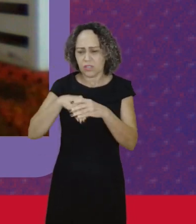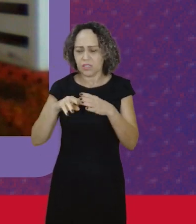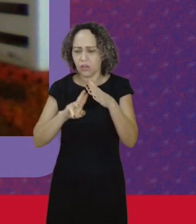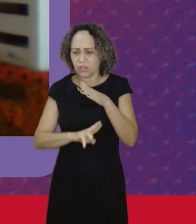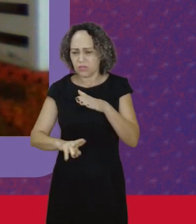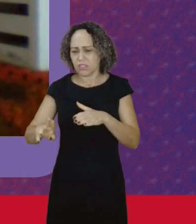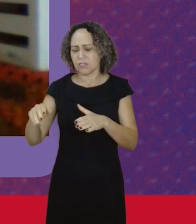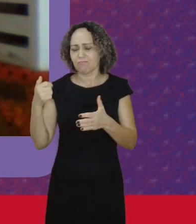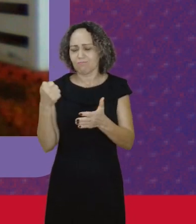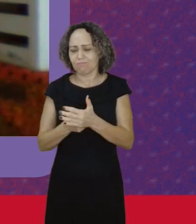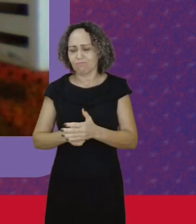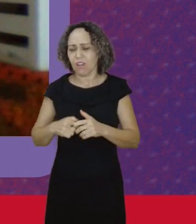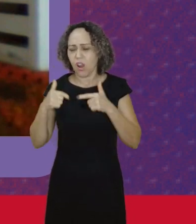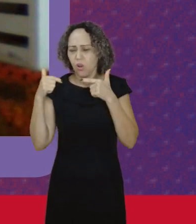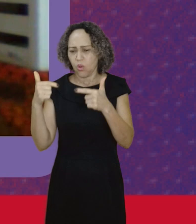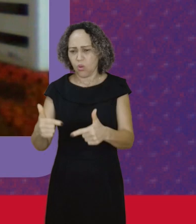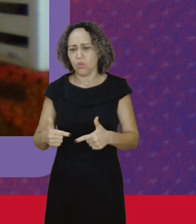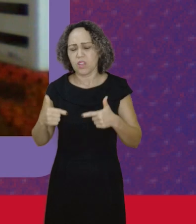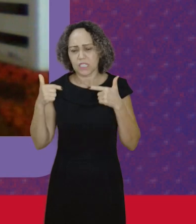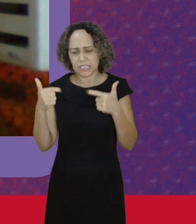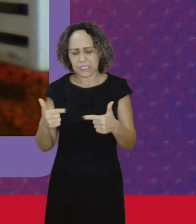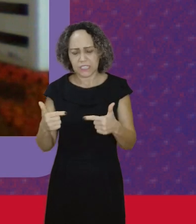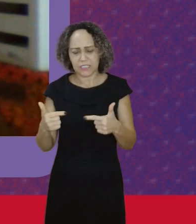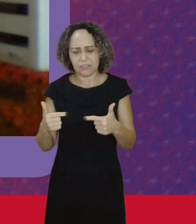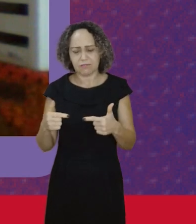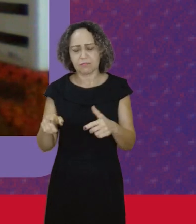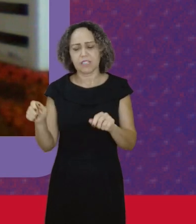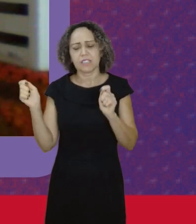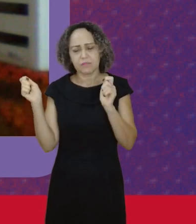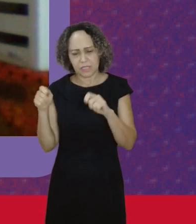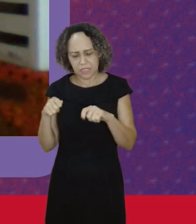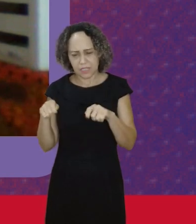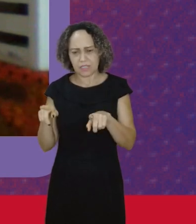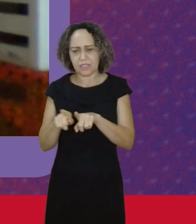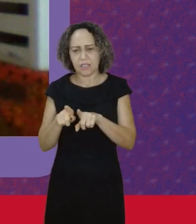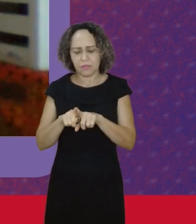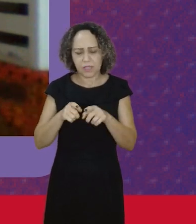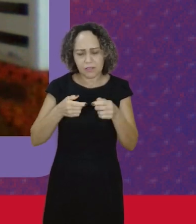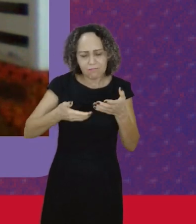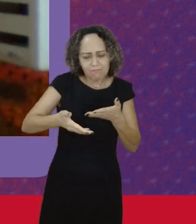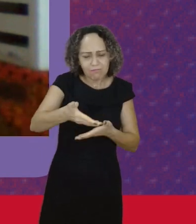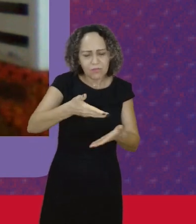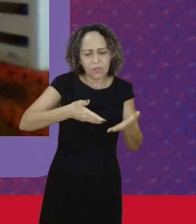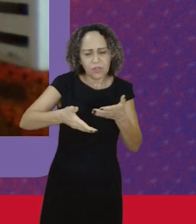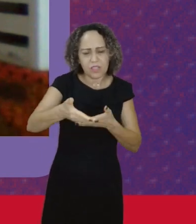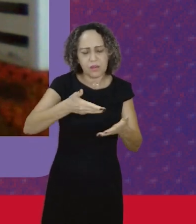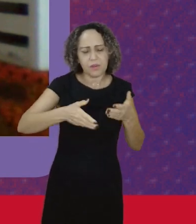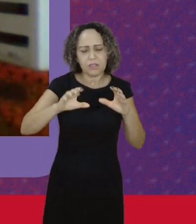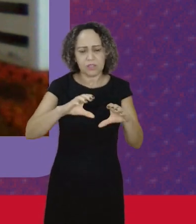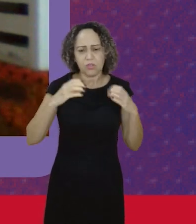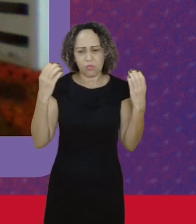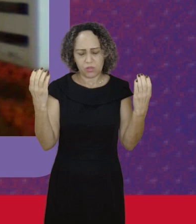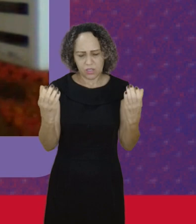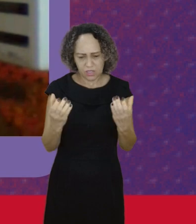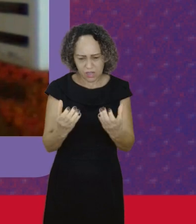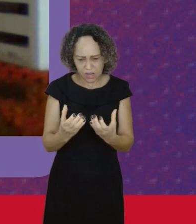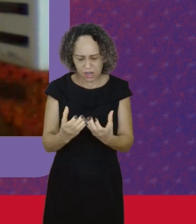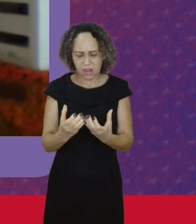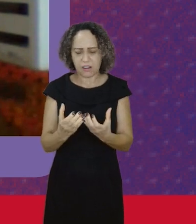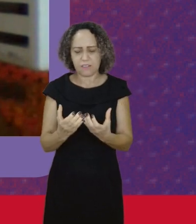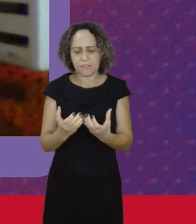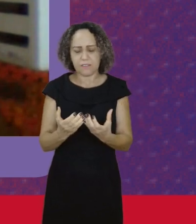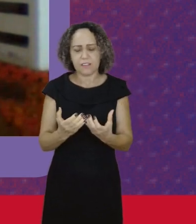luta grande, mas que ela precisa também conversar mais com as comunidades, que ela precisa formar